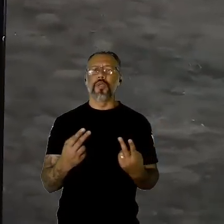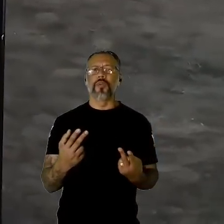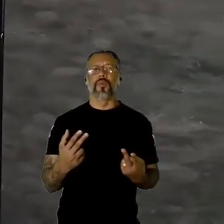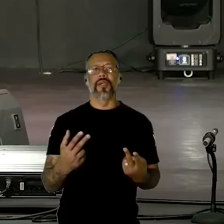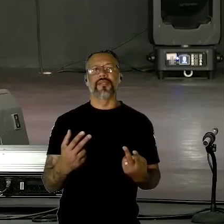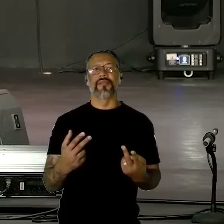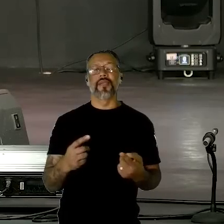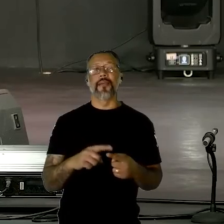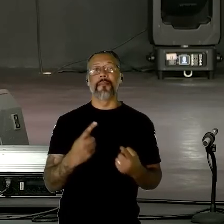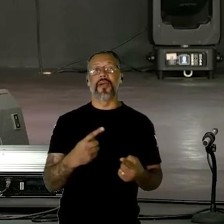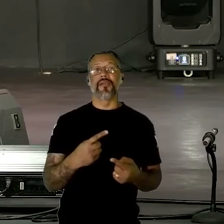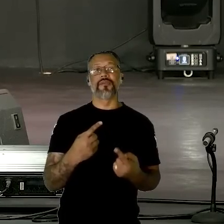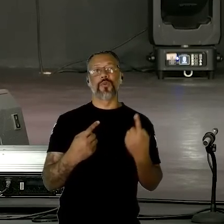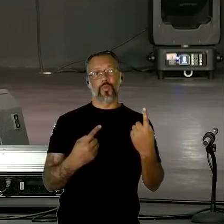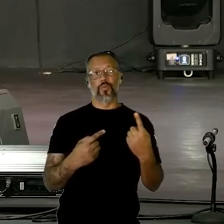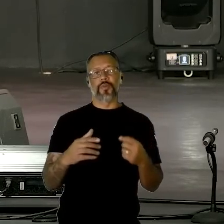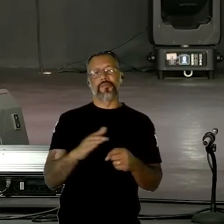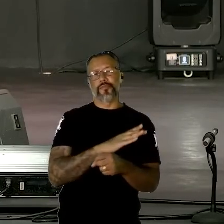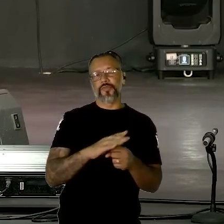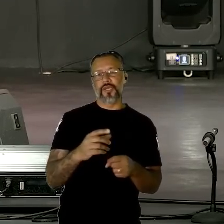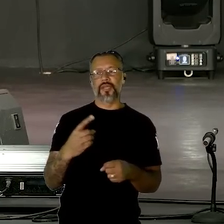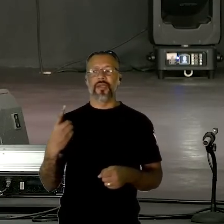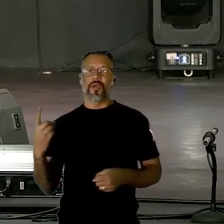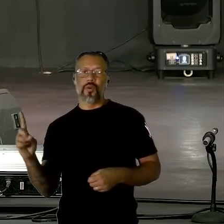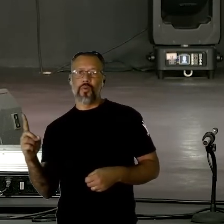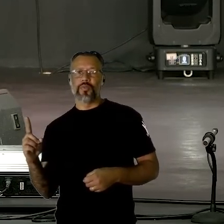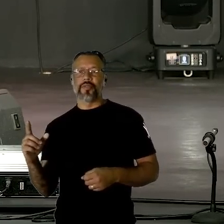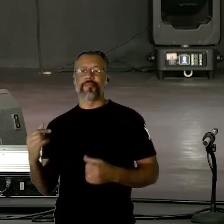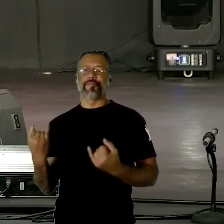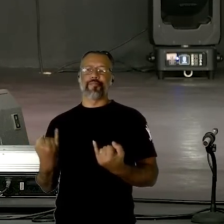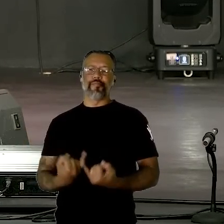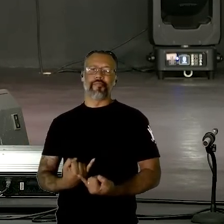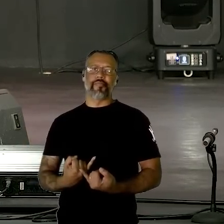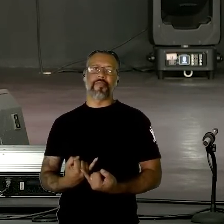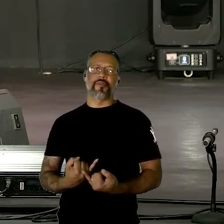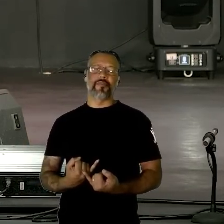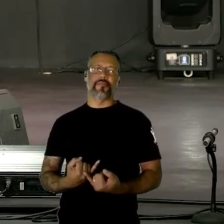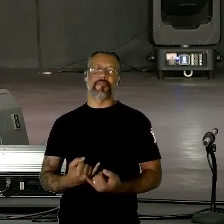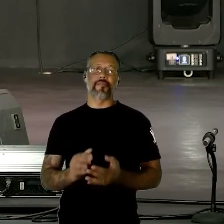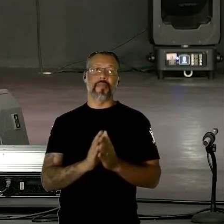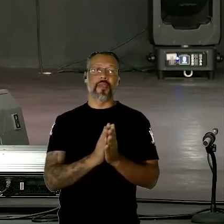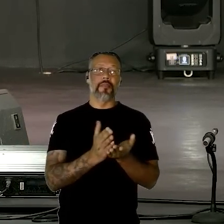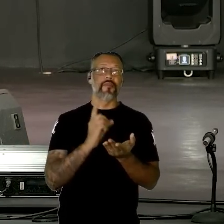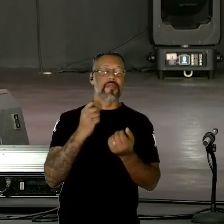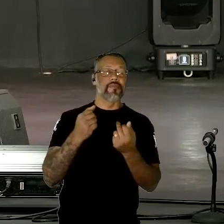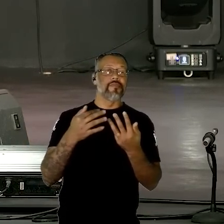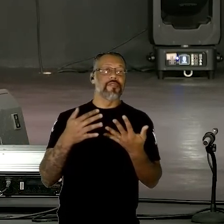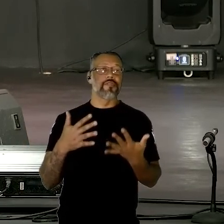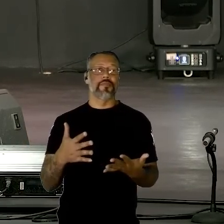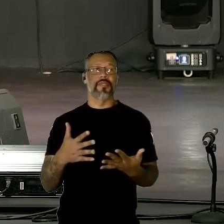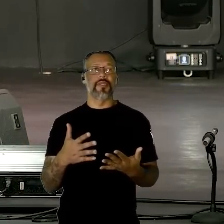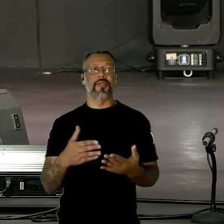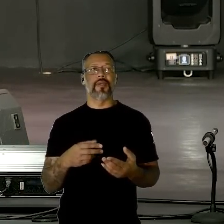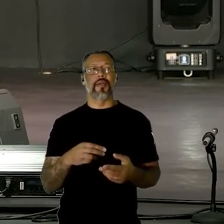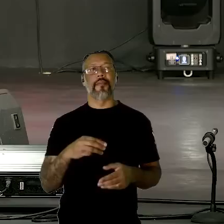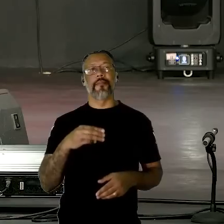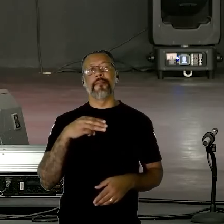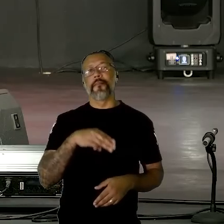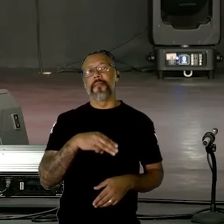a Bíblia diz em Mateus Capítulo 12 escute aqui e quando Mateus 12